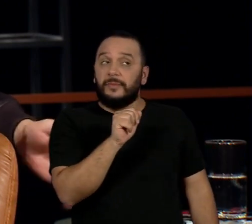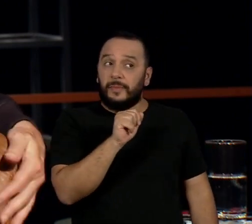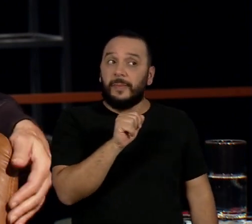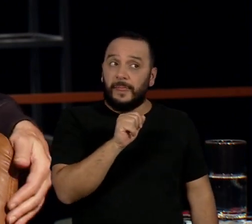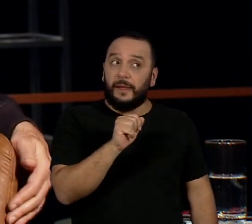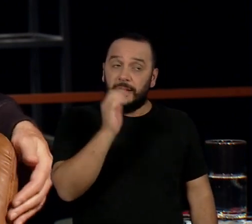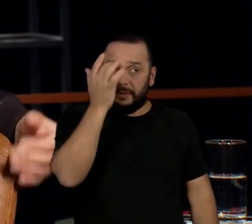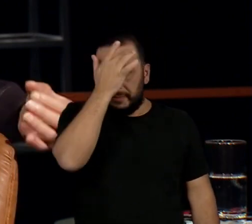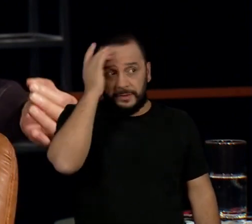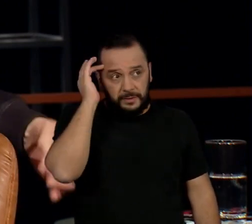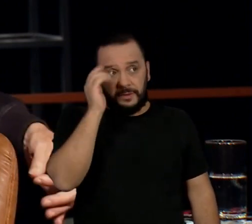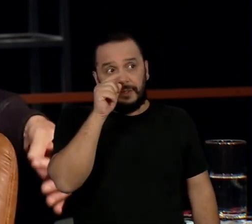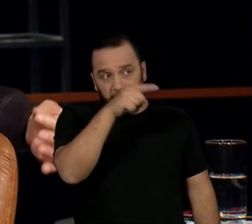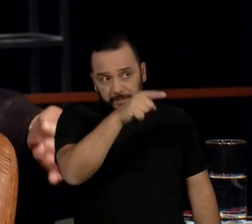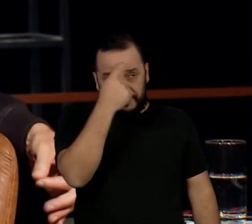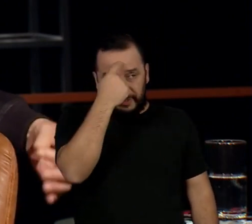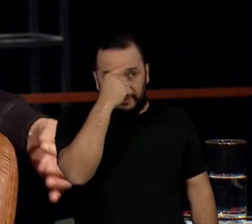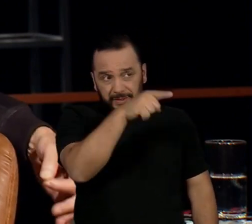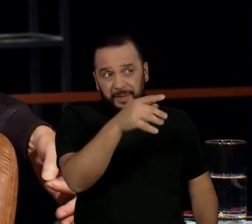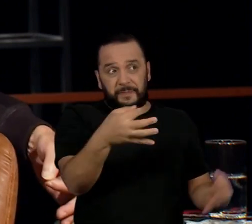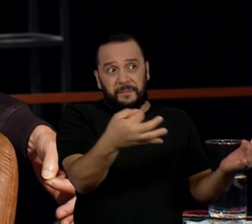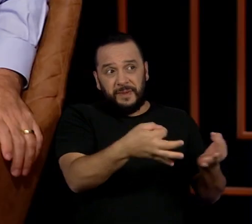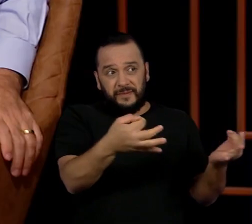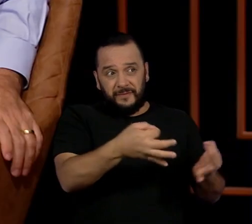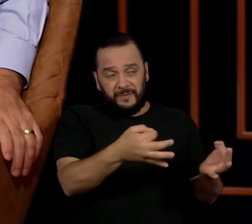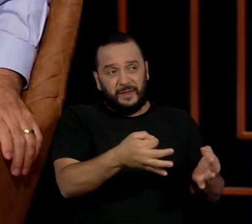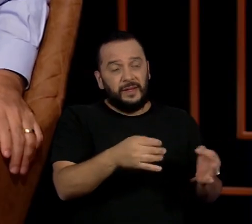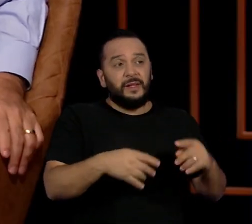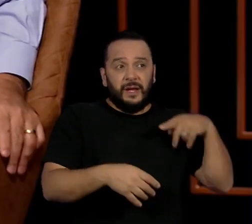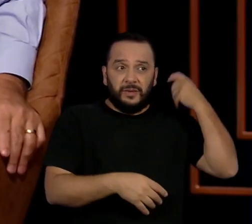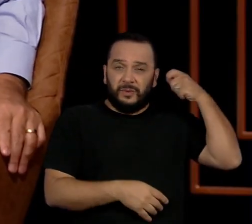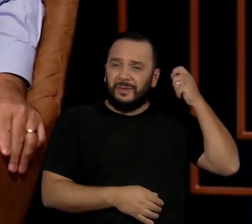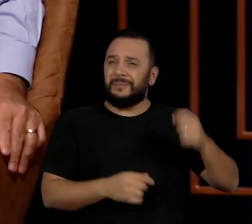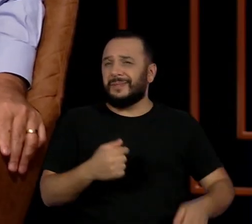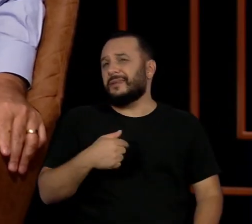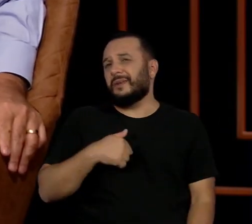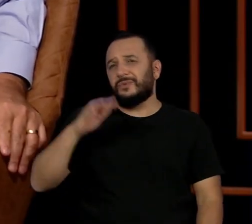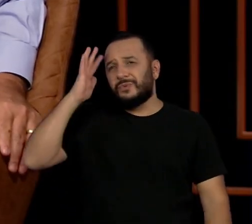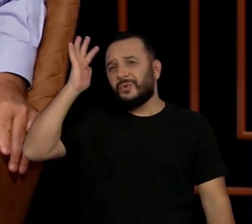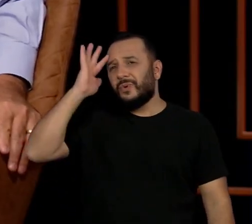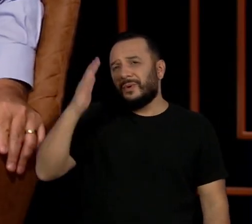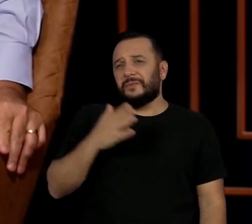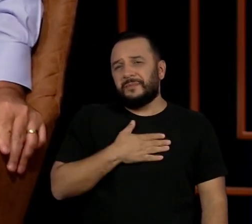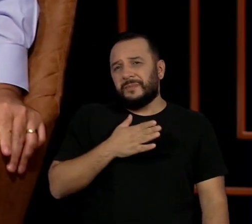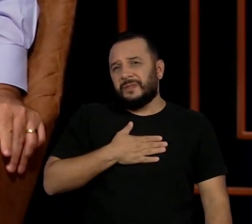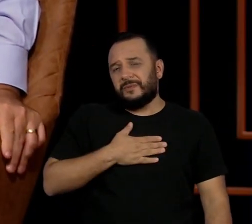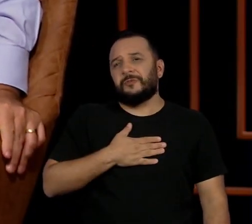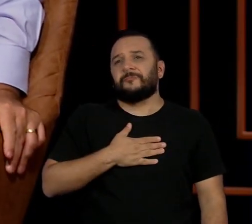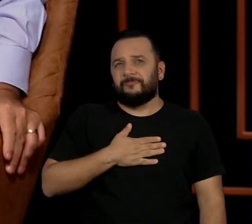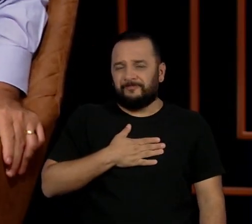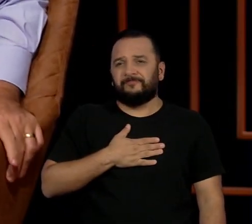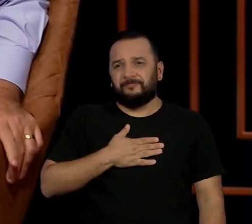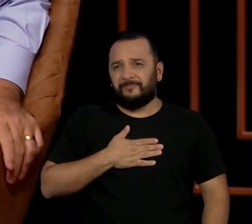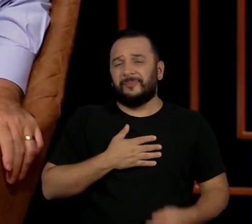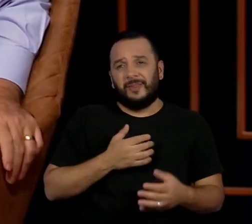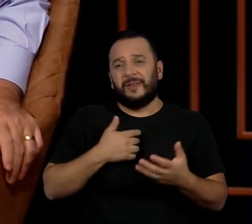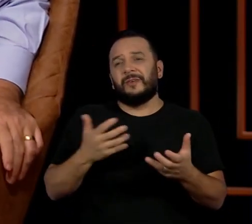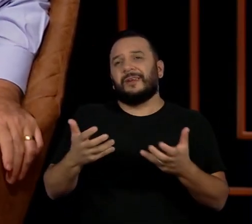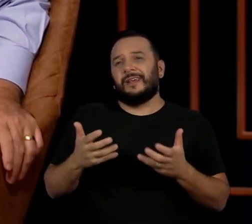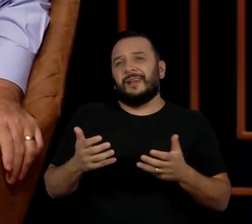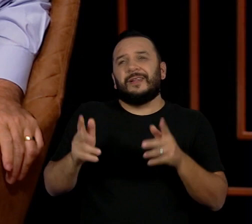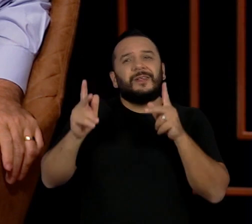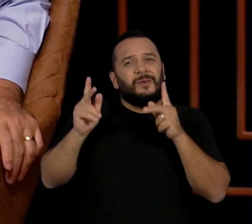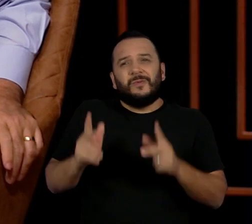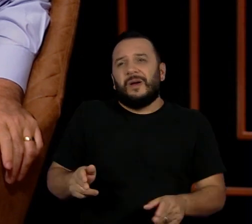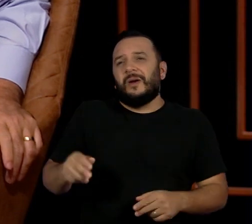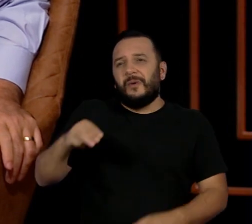tal, como um perfeito ator rodriguiano. Mas é um sonho meu me aproximar de Milton Moraes,